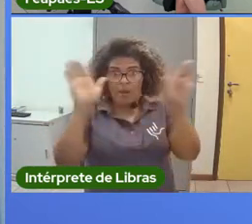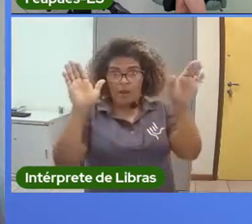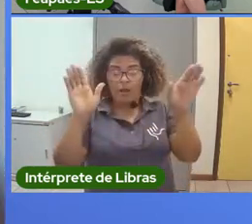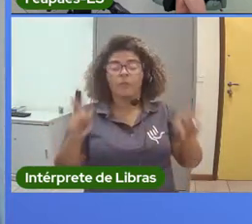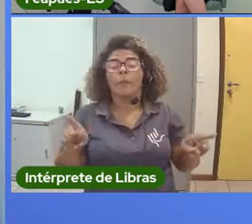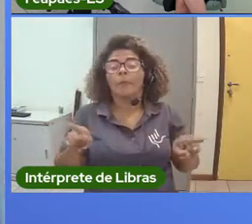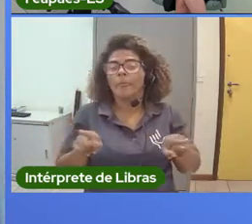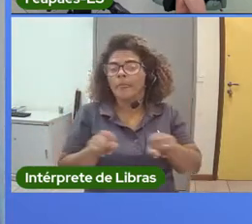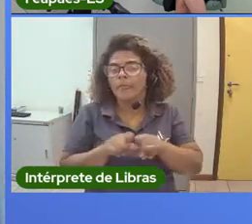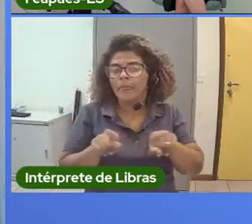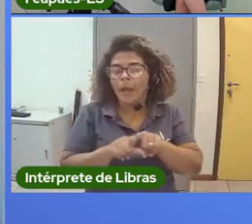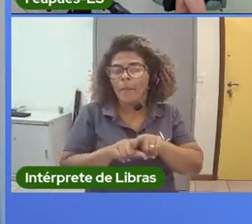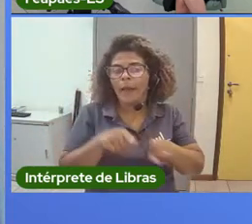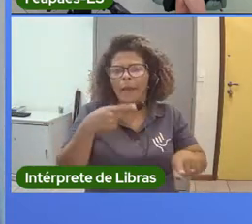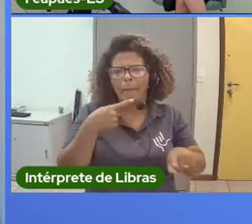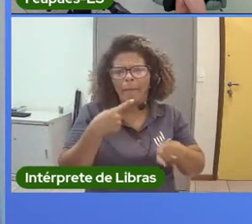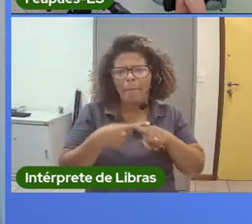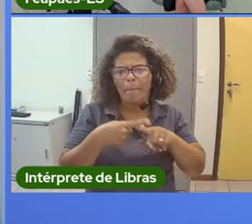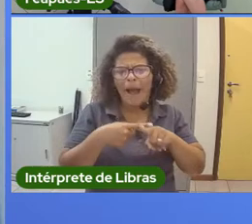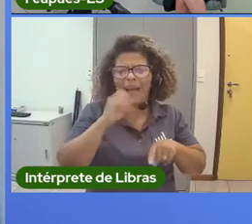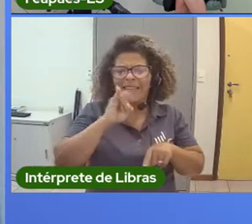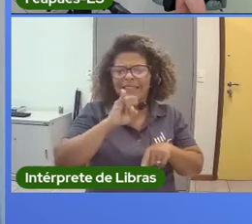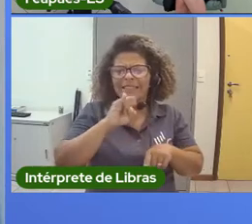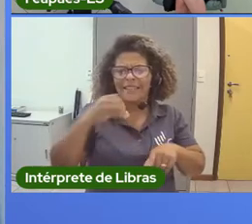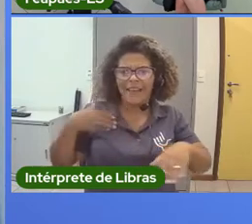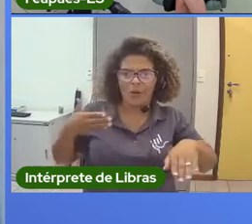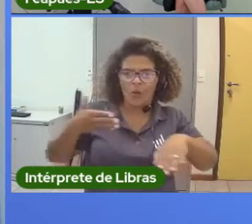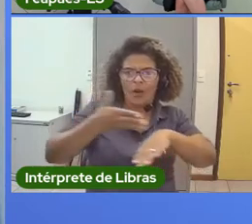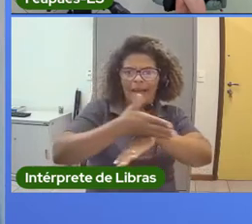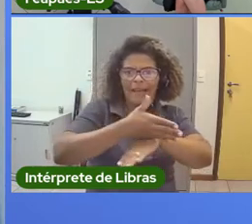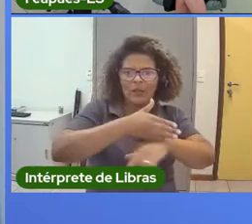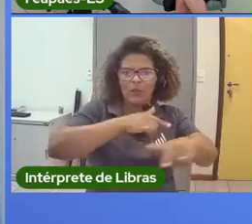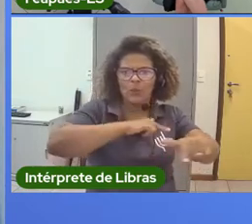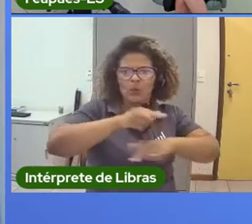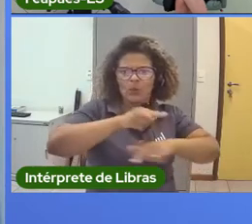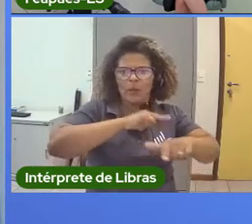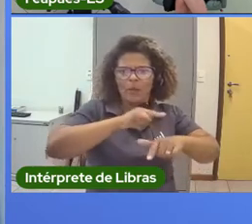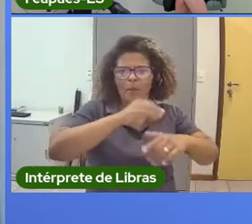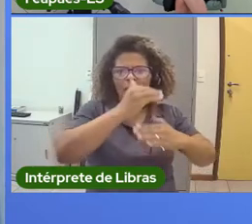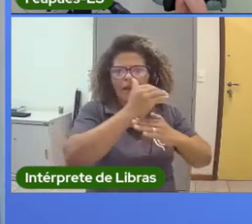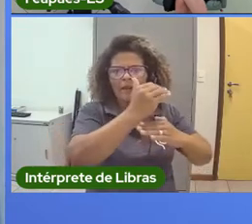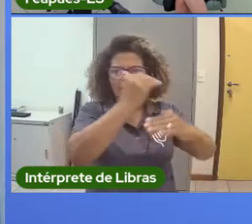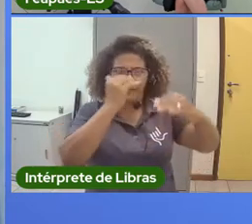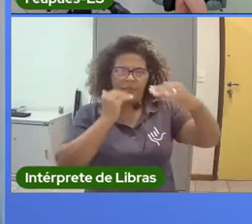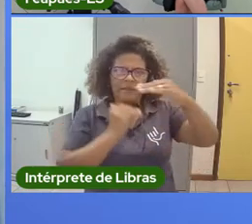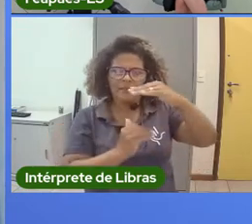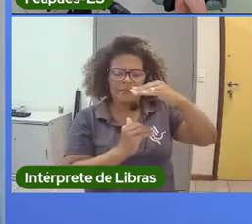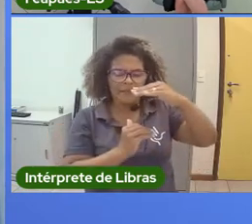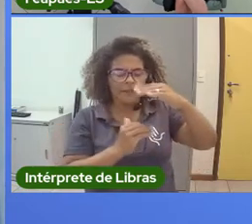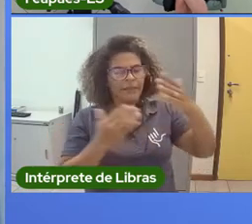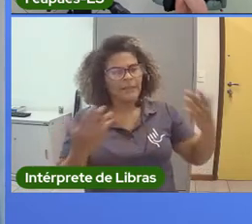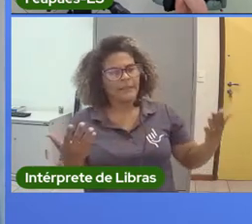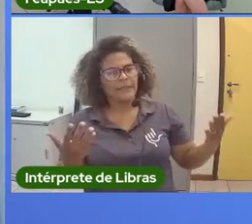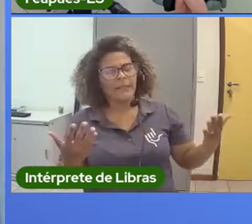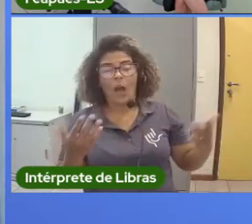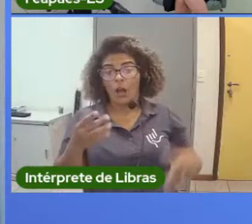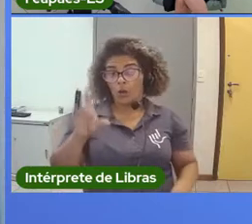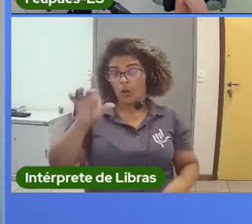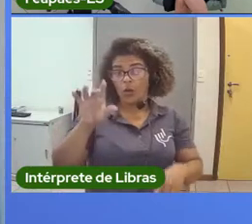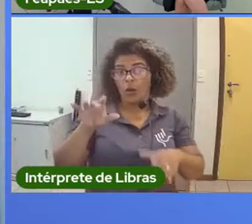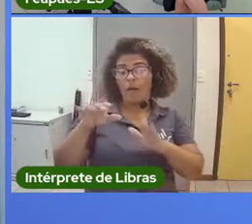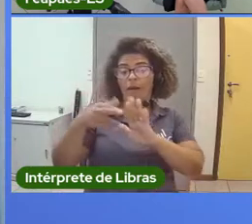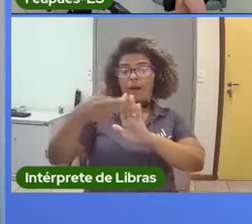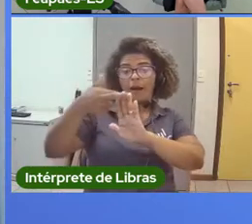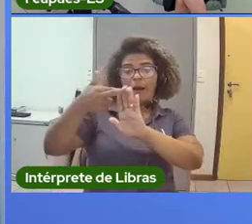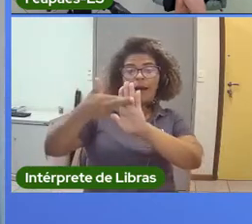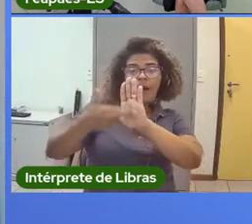uma dignidade inferiorizada, que é isso que diz respeito à afirmação dos direitos humanos, né? Os direitos humanos, quando